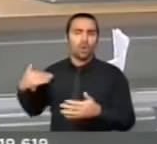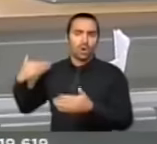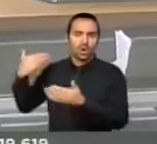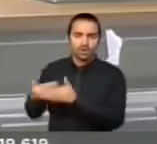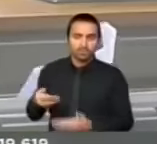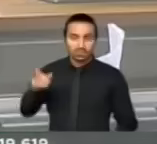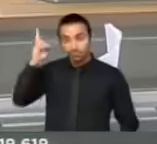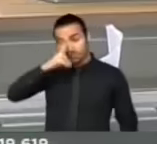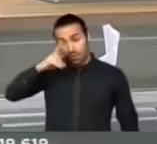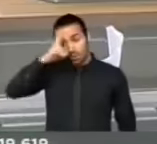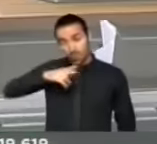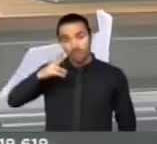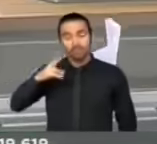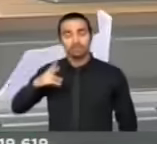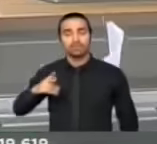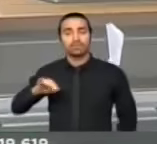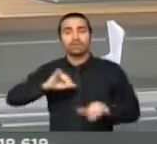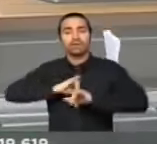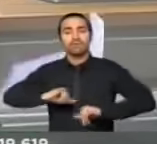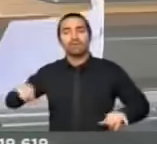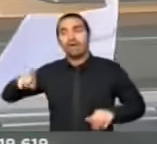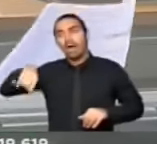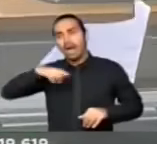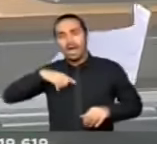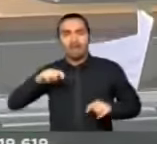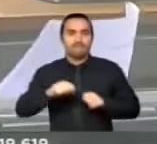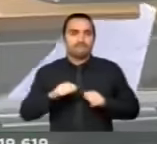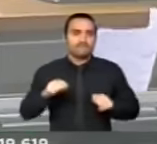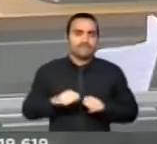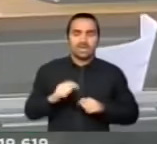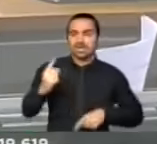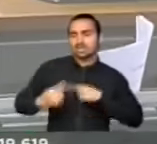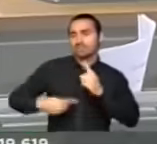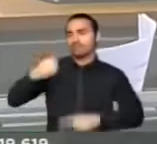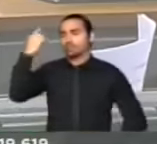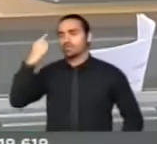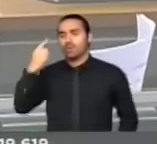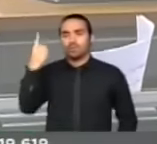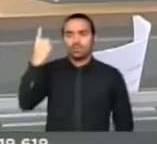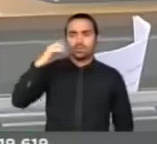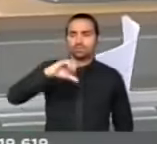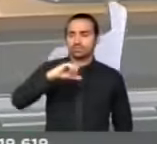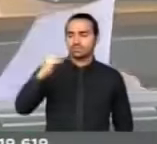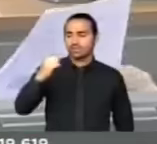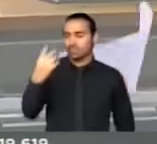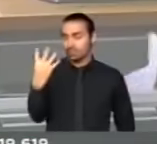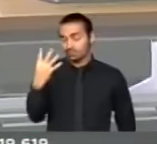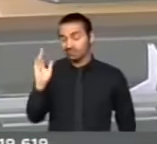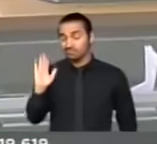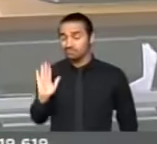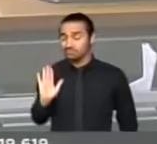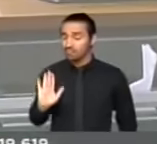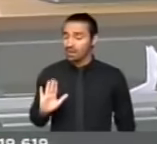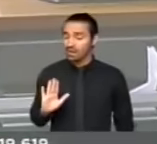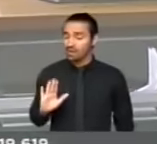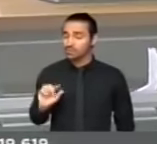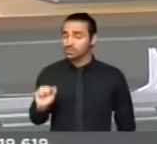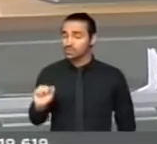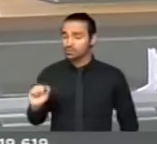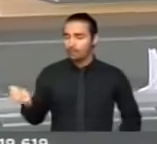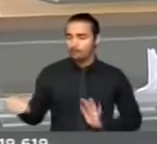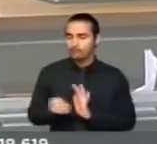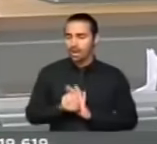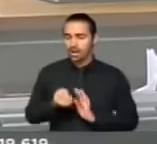historicamente para dizer que tinham feito a Revolução de 64. Mas o que ficou para a